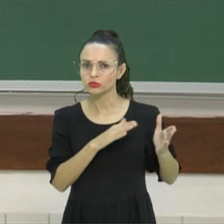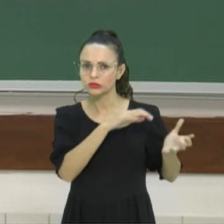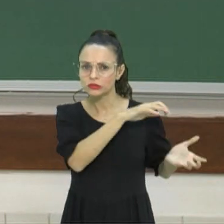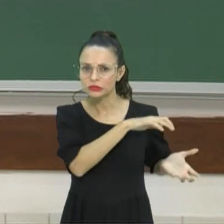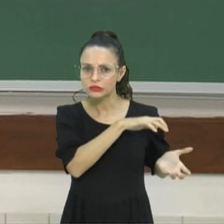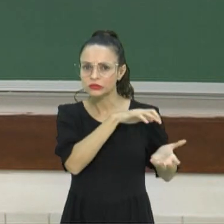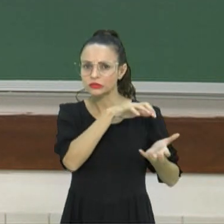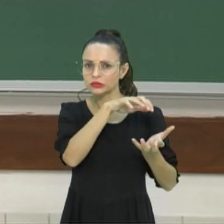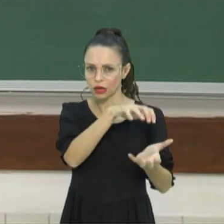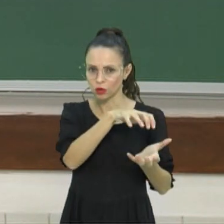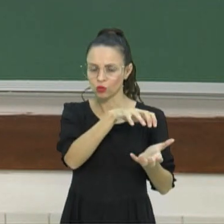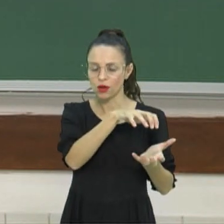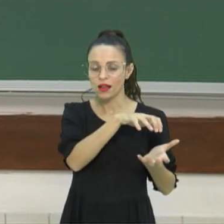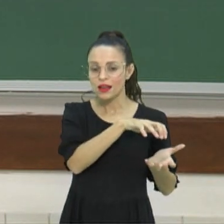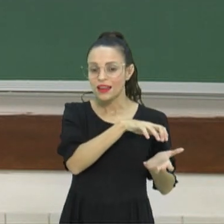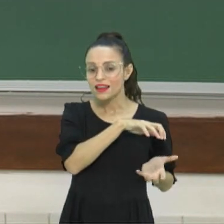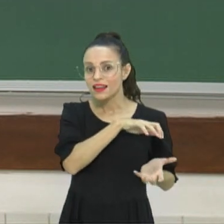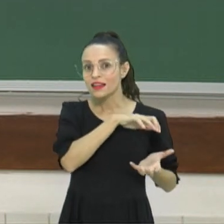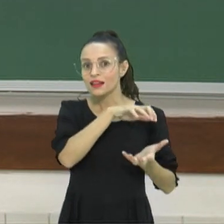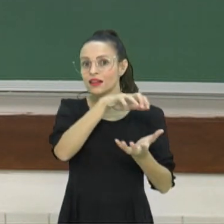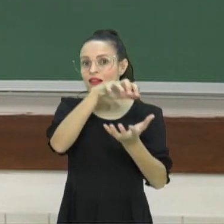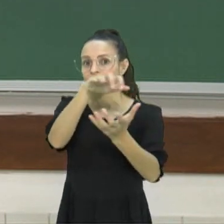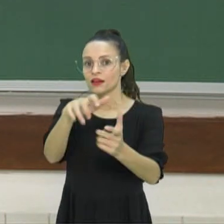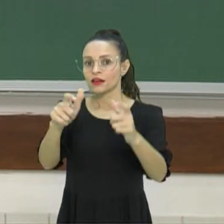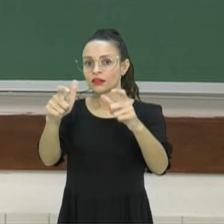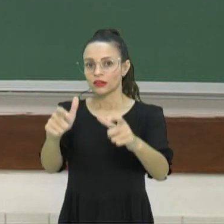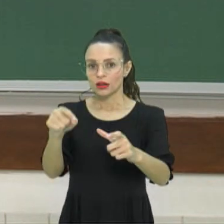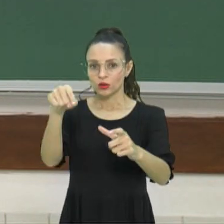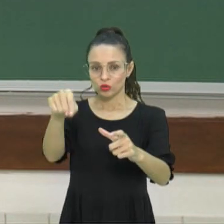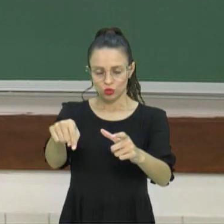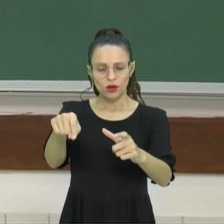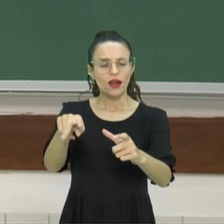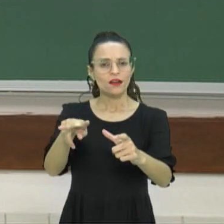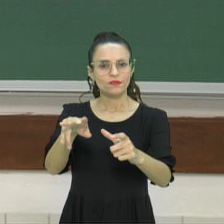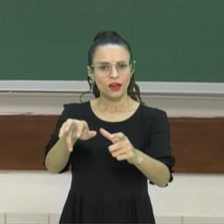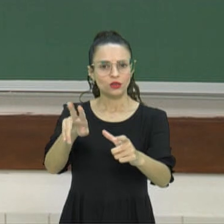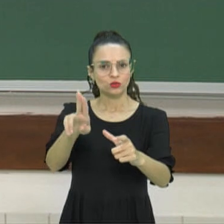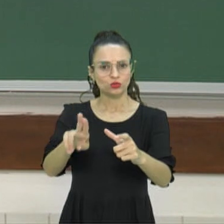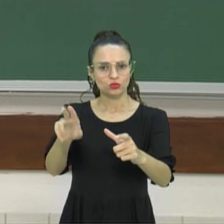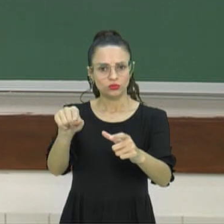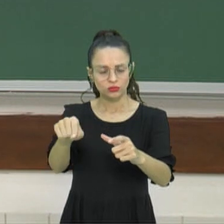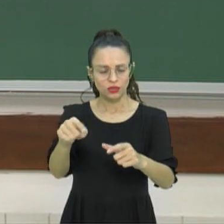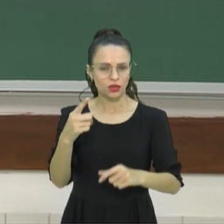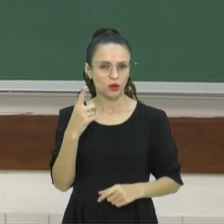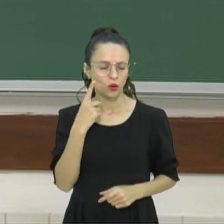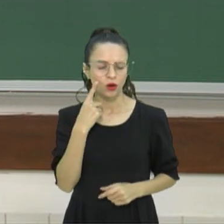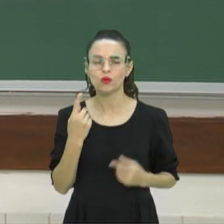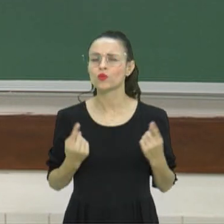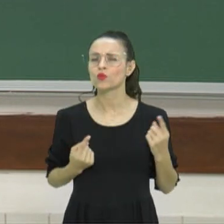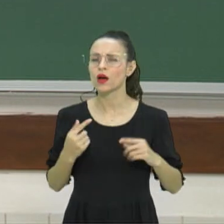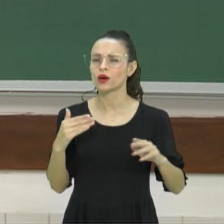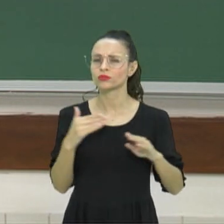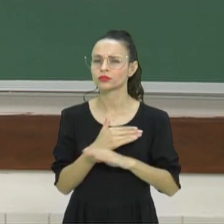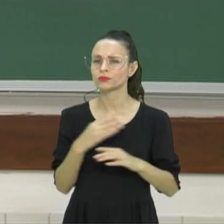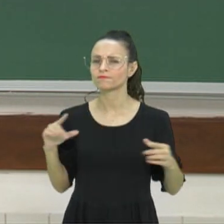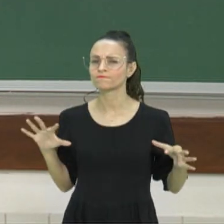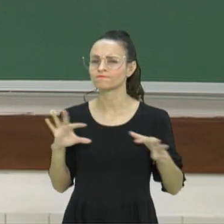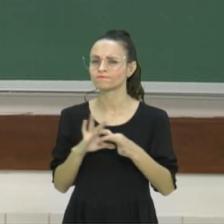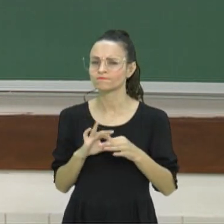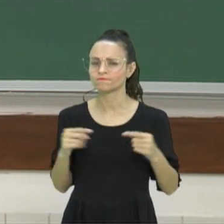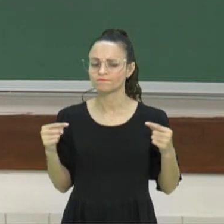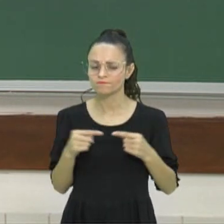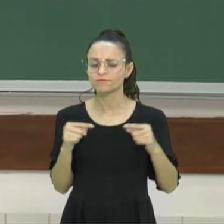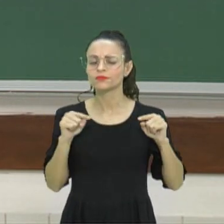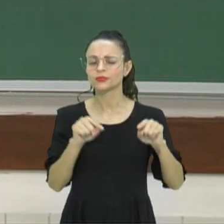produzido e levar até exatamente onde ele vai ser consumido. Ora, que meio de transporte poderia ser